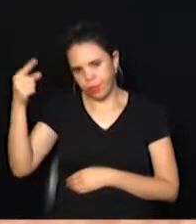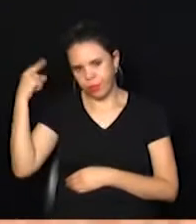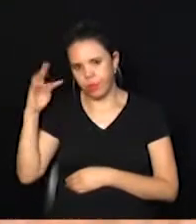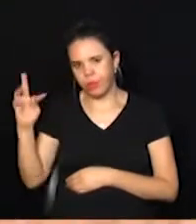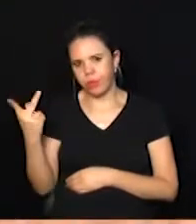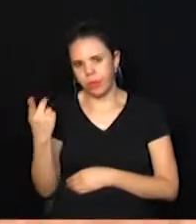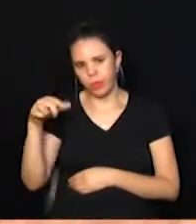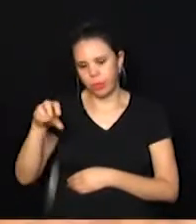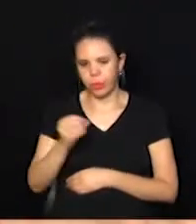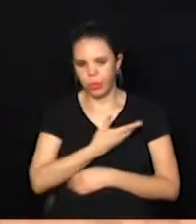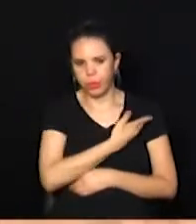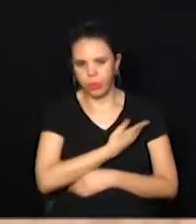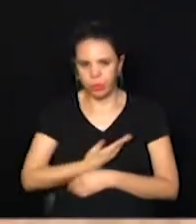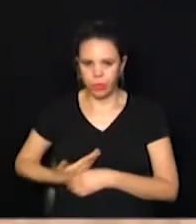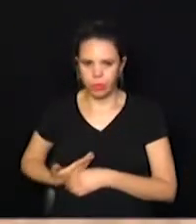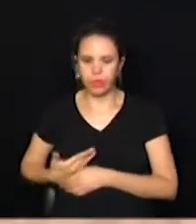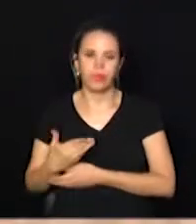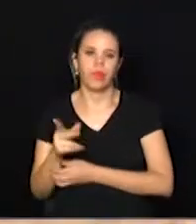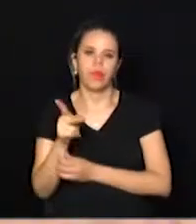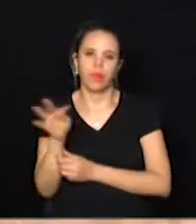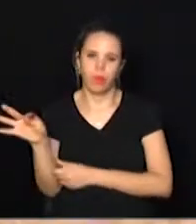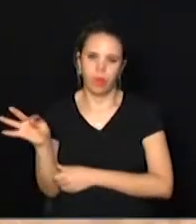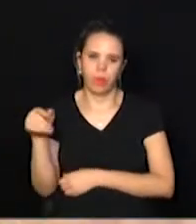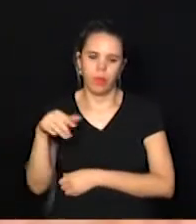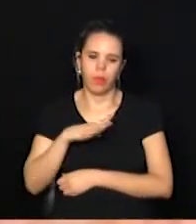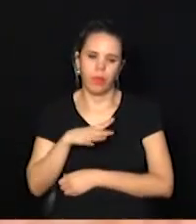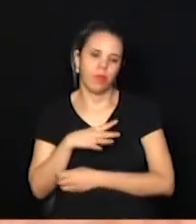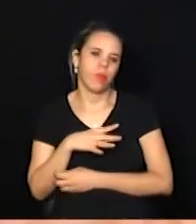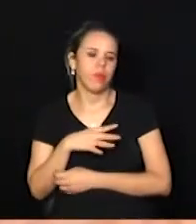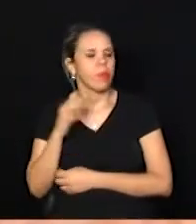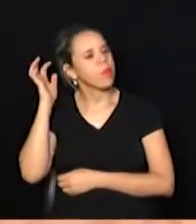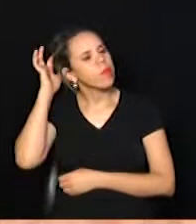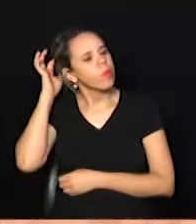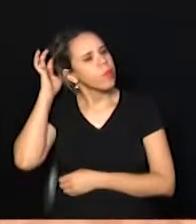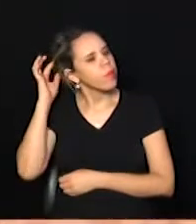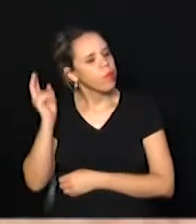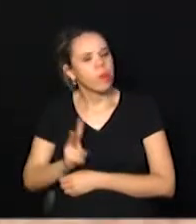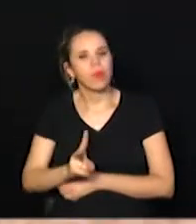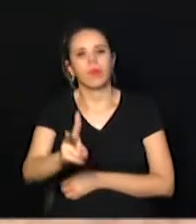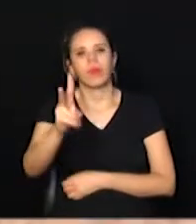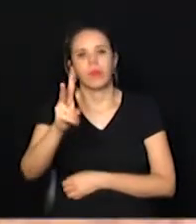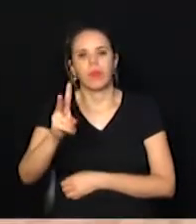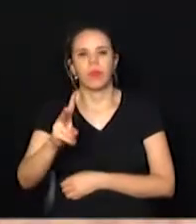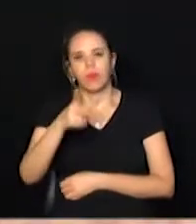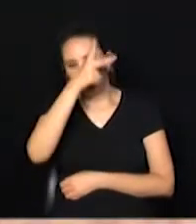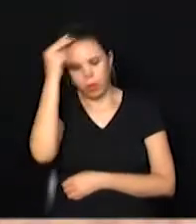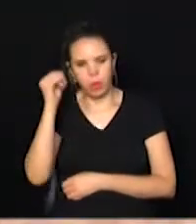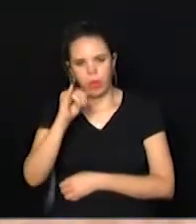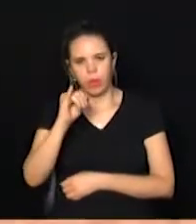do governo do Partido dos Trabalhadores nessa cidade, que foi continuado pela nossa sempre prefeita